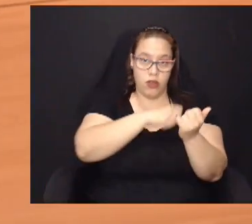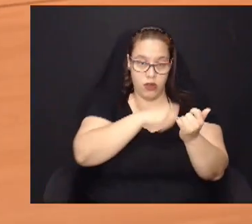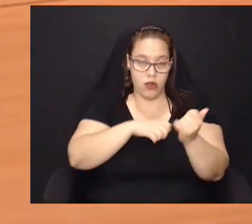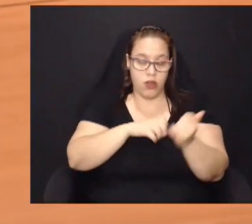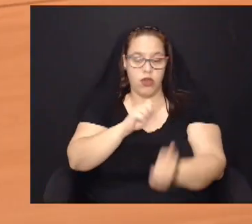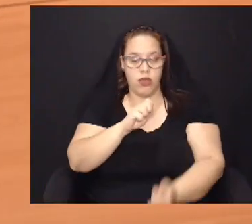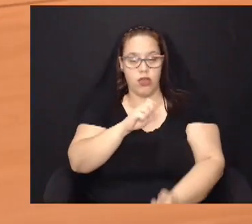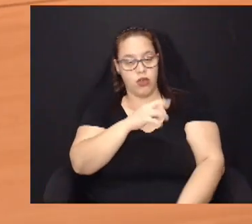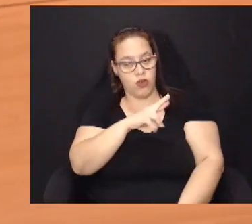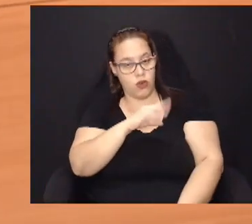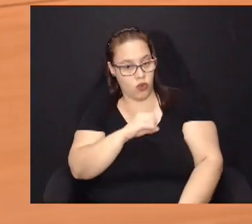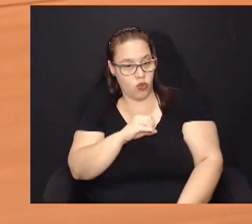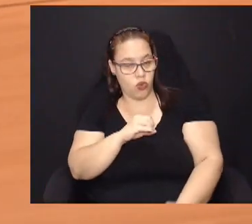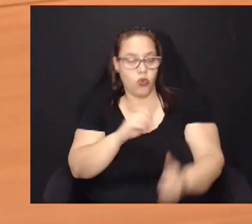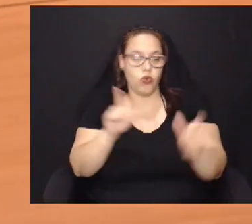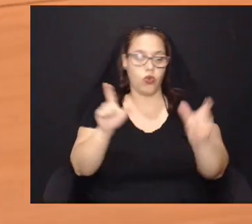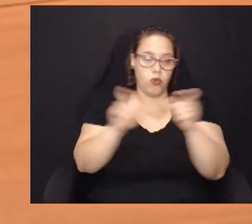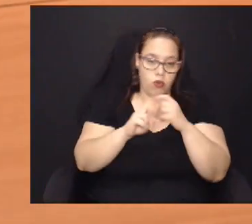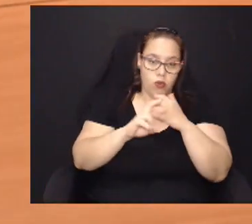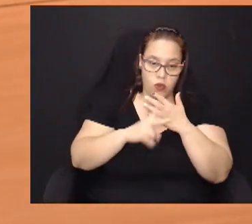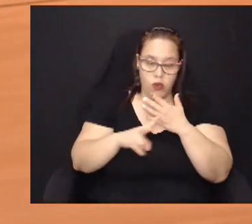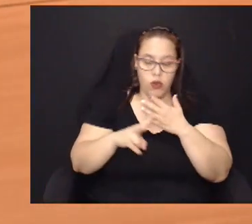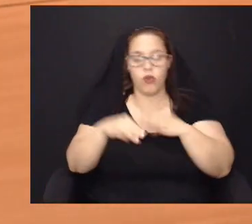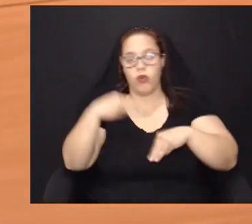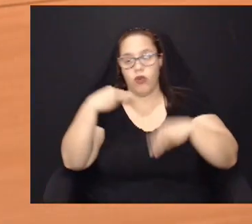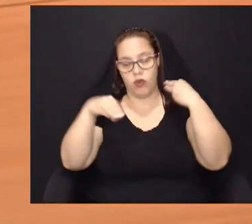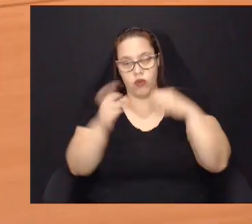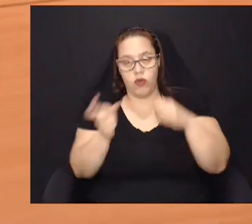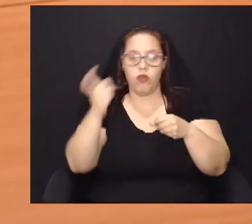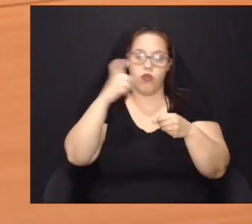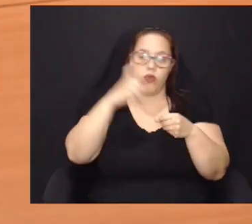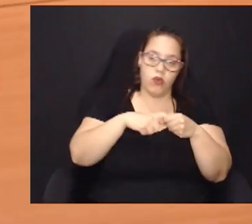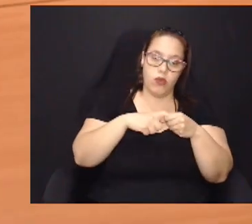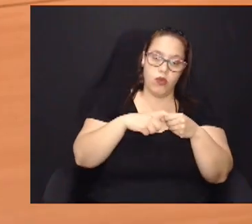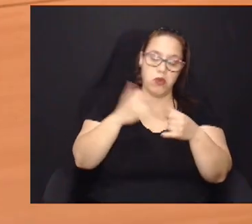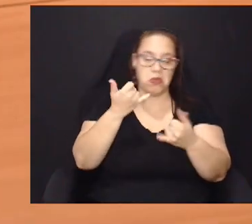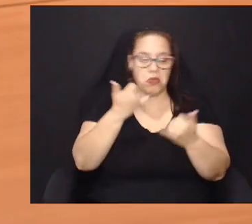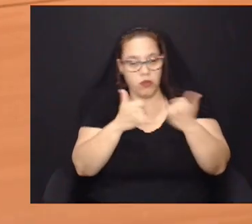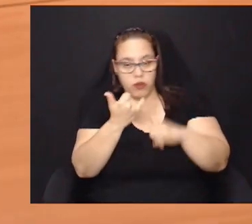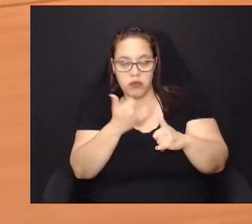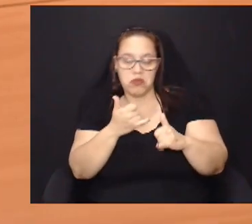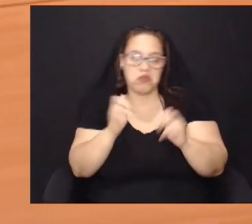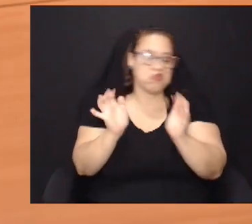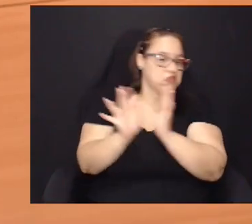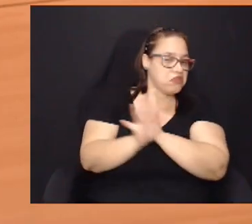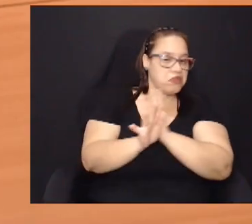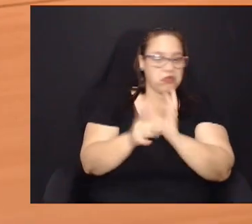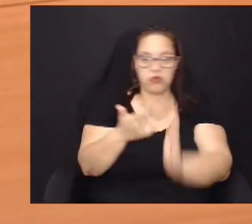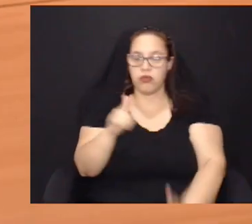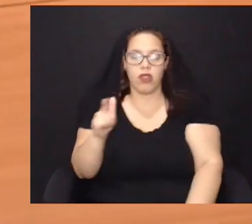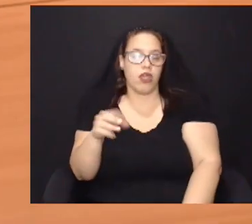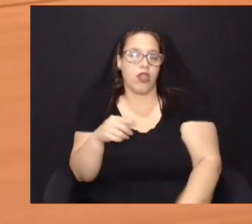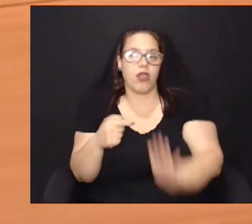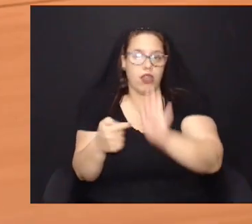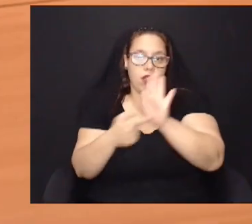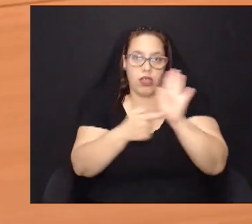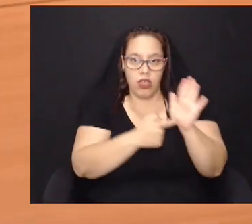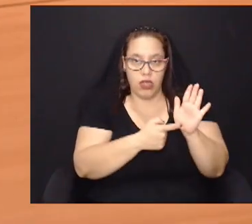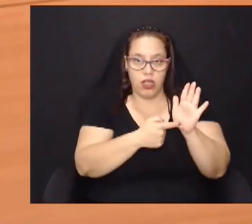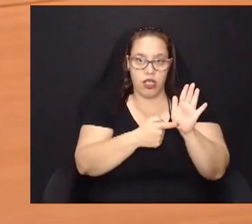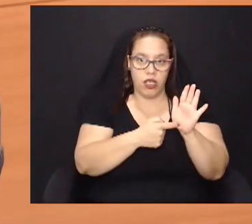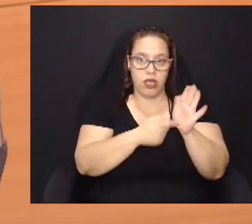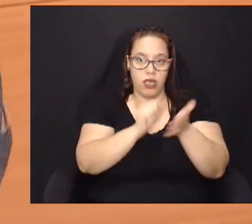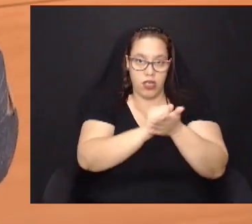e pequenos conjuntos musicais voltados ao entretenimento de frequentadores, sem que a apresentação seja a